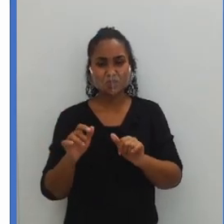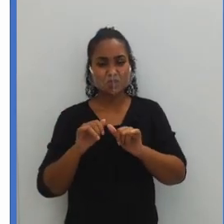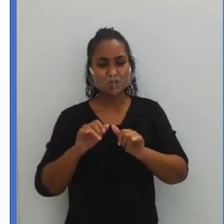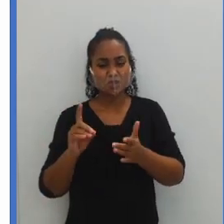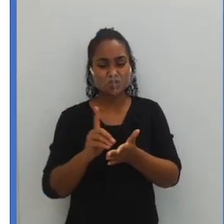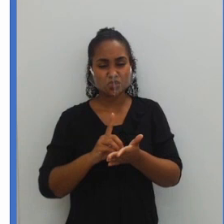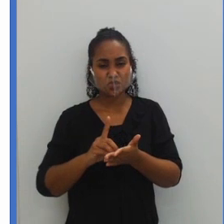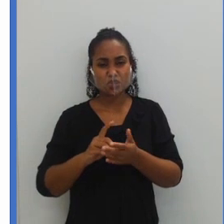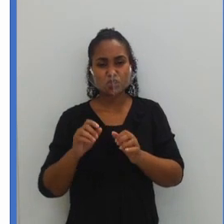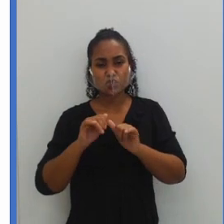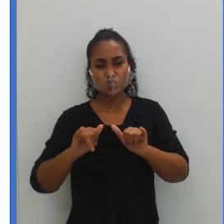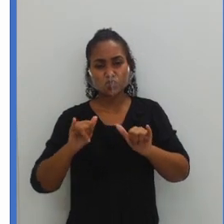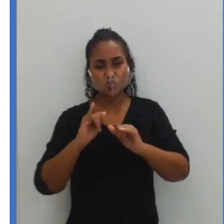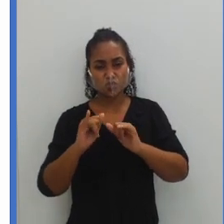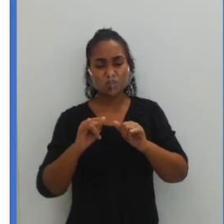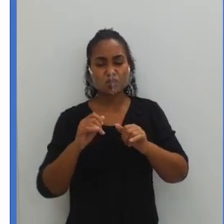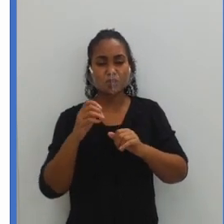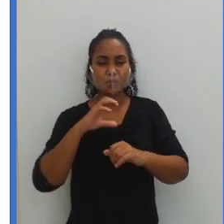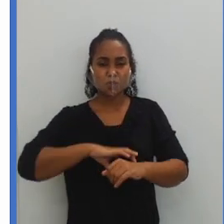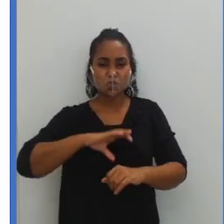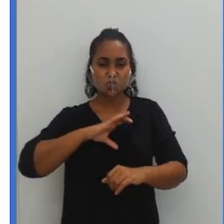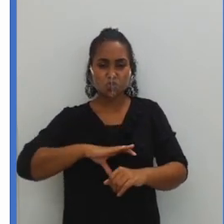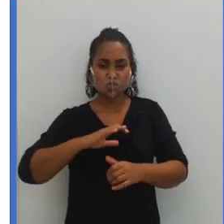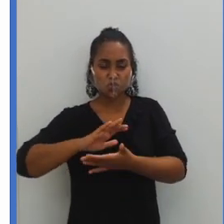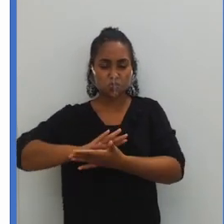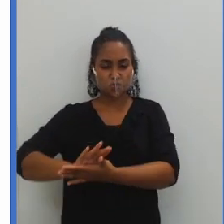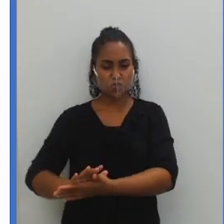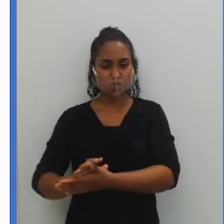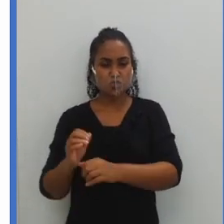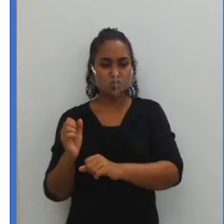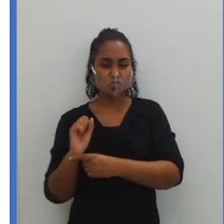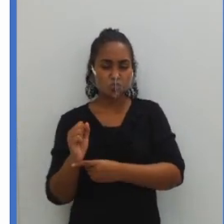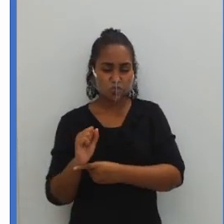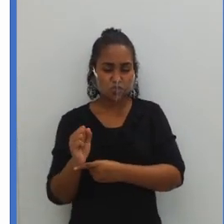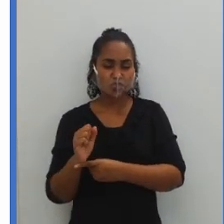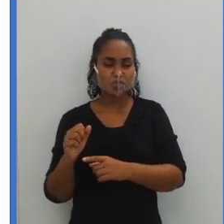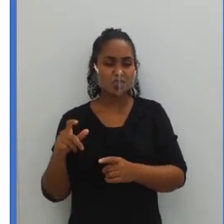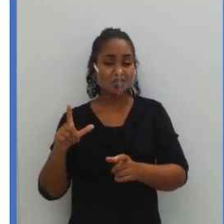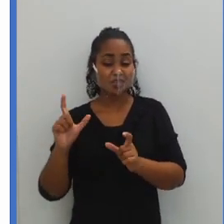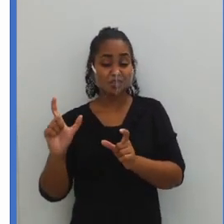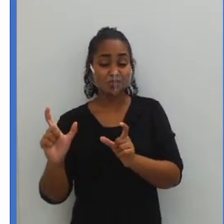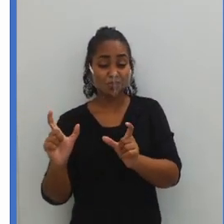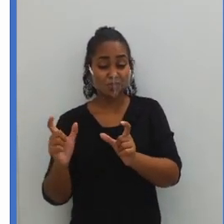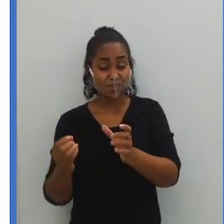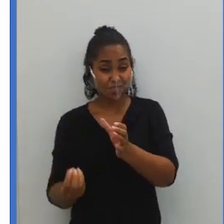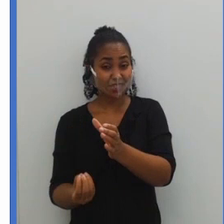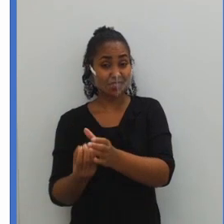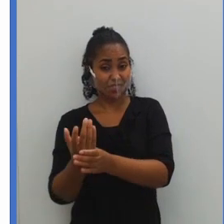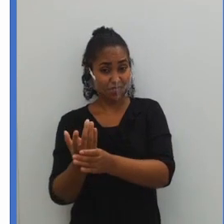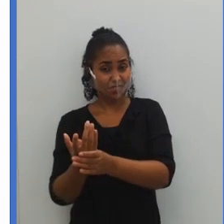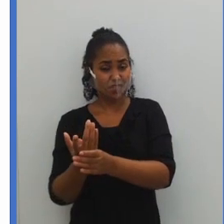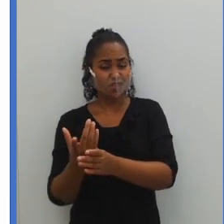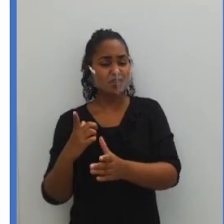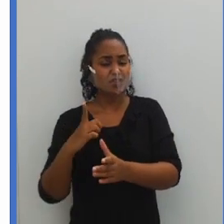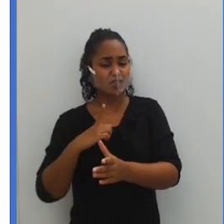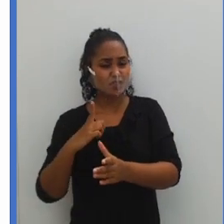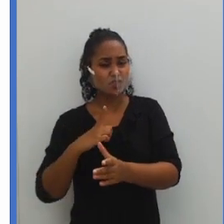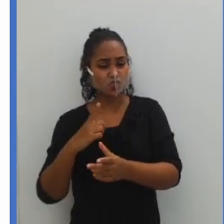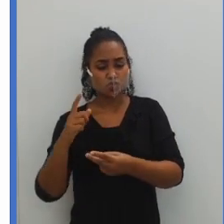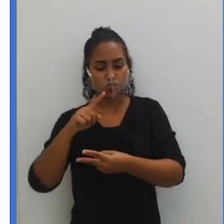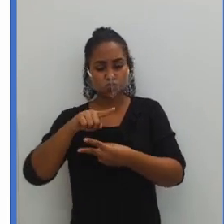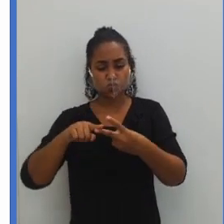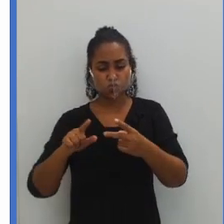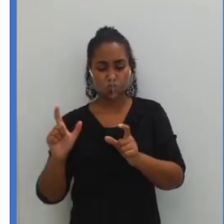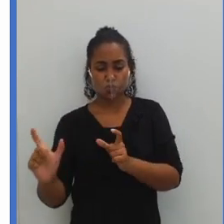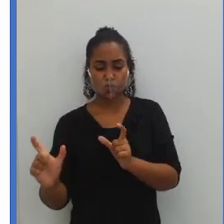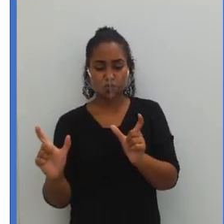dicionário online de português, preconceito é um substantivo masculino e em sua etimologia, na formação da sua palavra, ele é formado